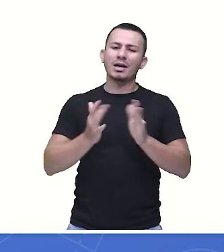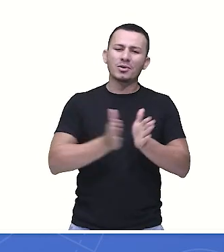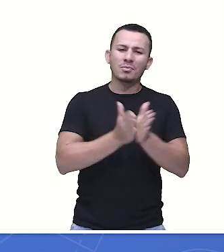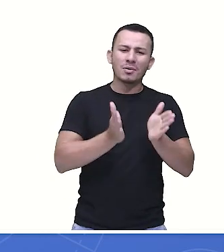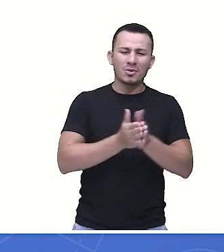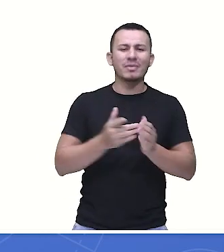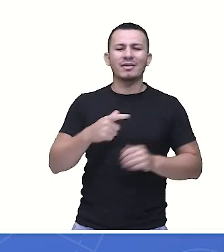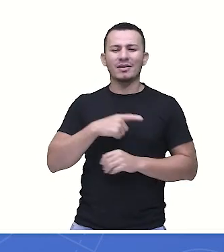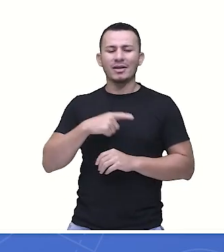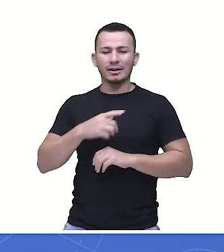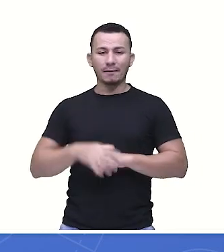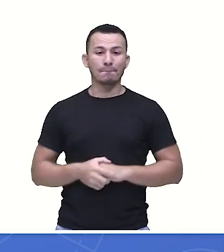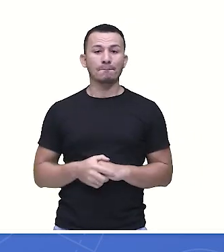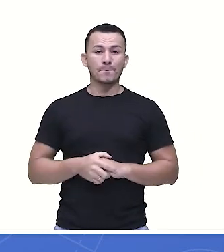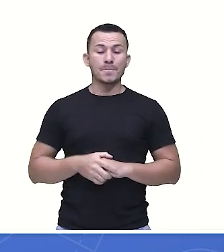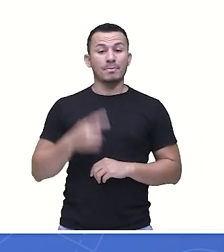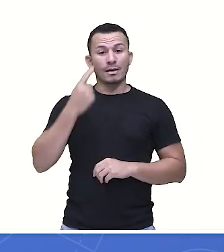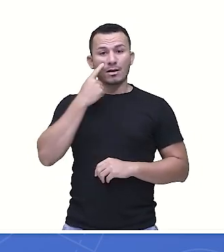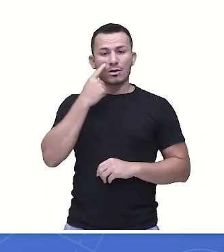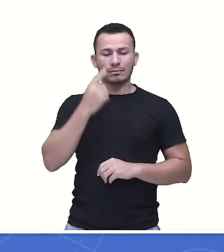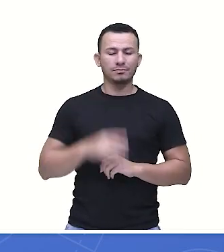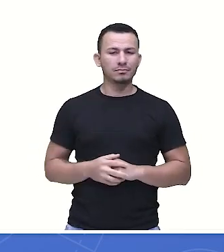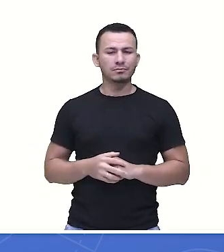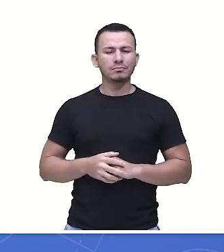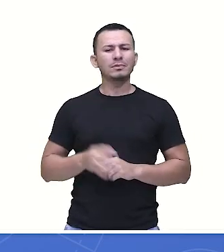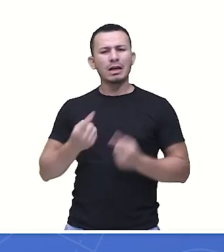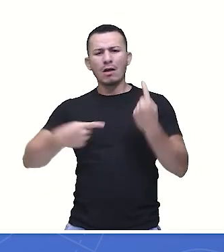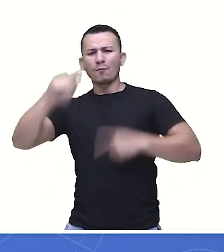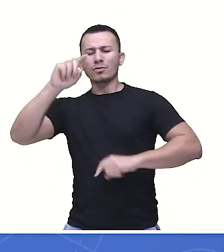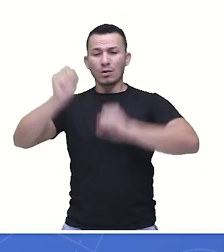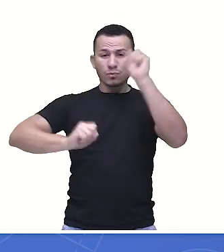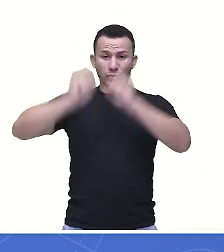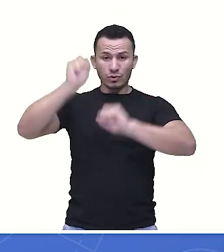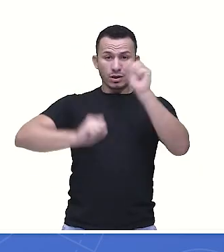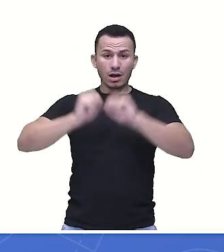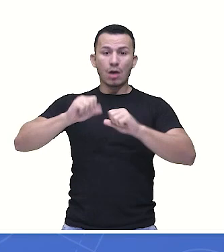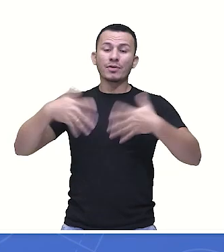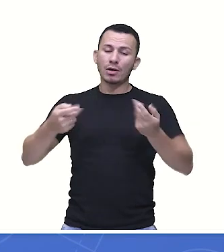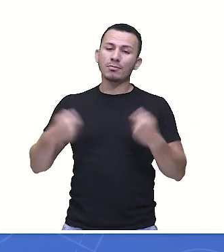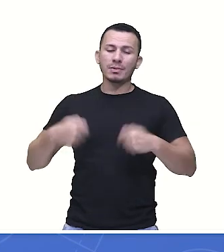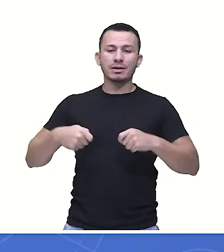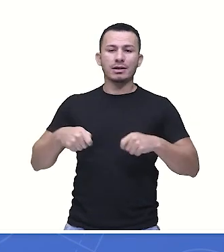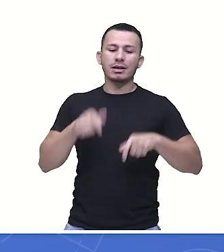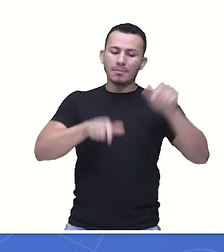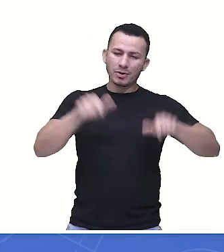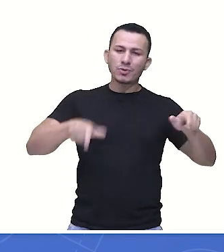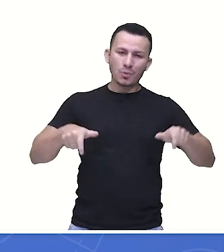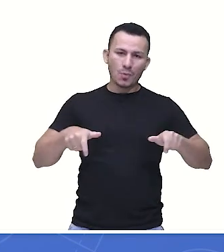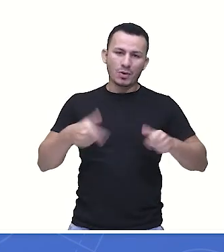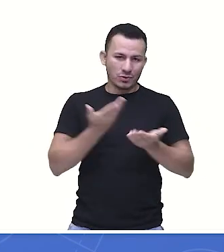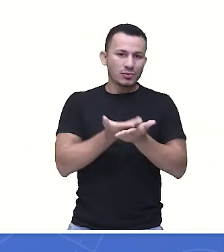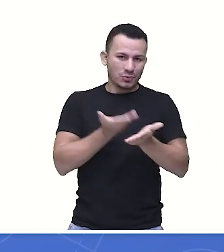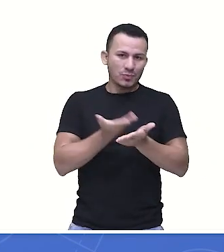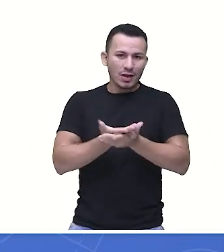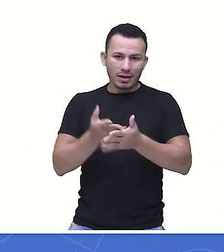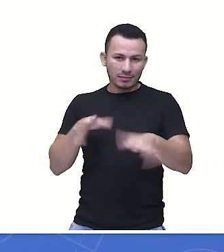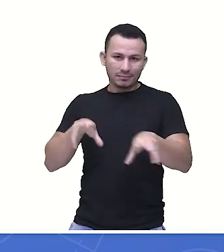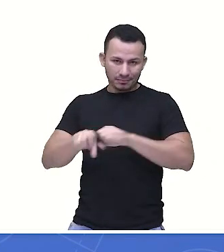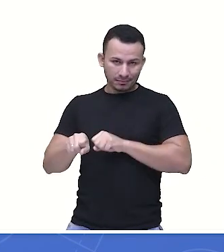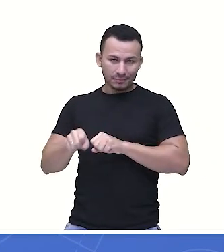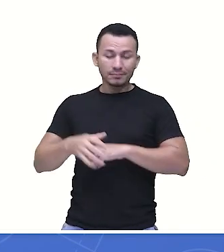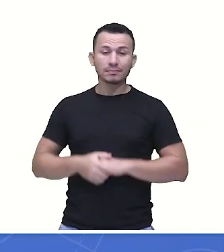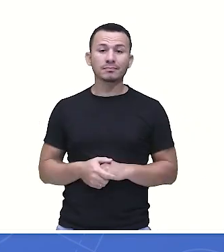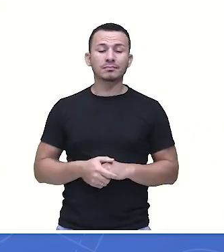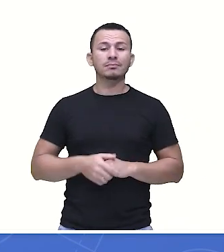mão de obra. Nós estamos aí em plena Revolução Industrial, é preciso que essa mão de obra seja qualificada, então formar mão de obra. E